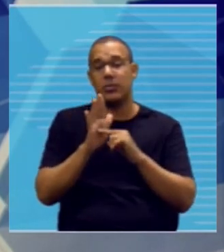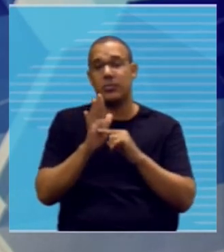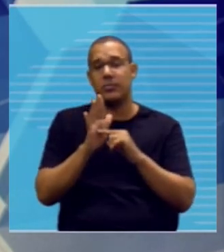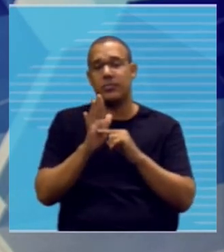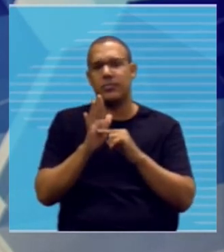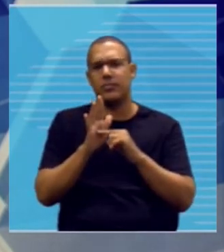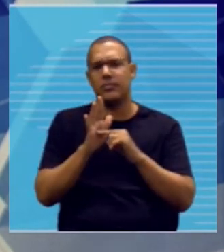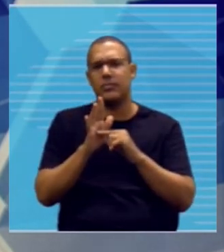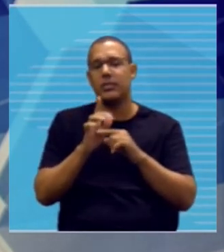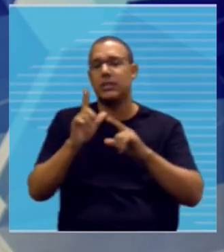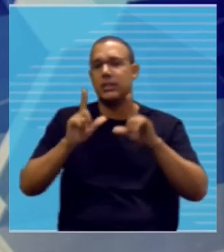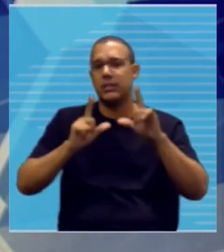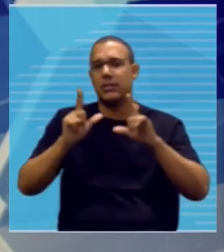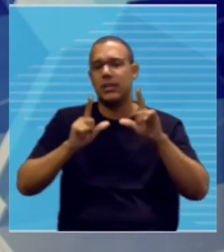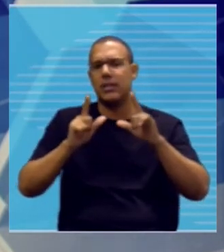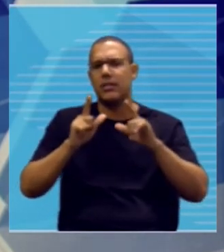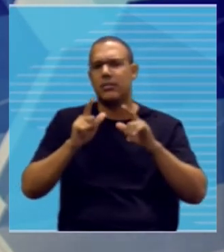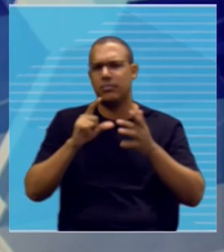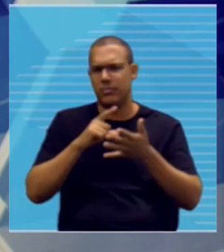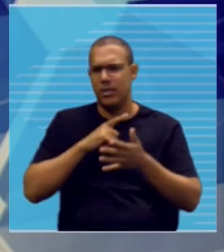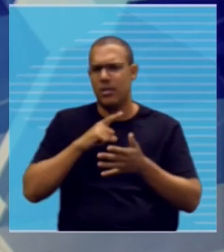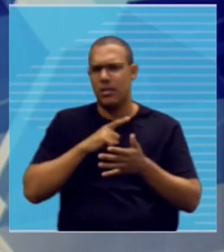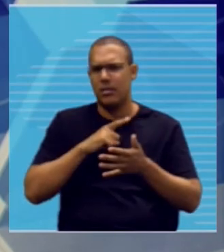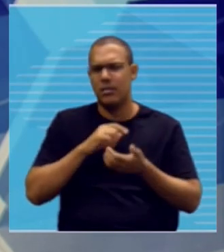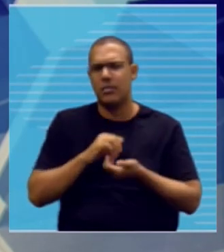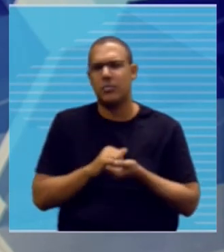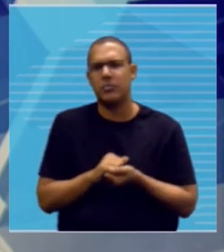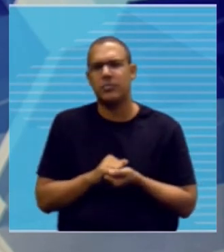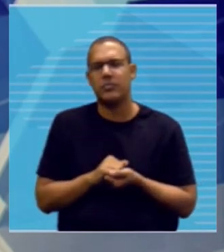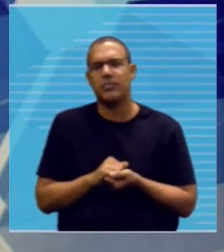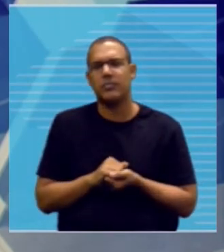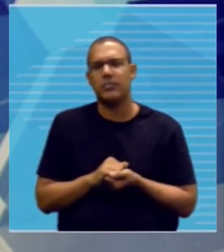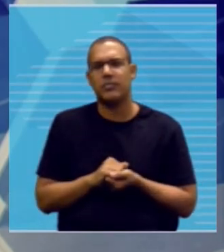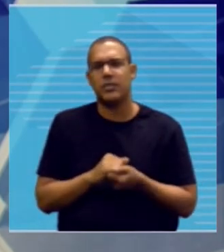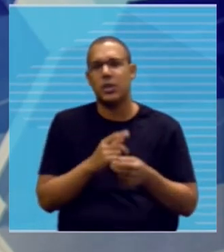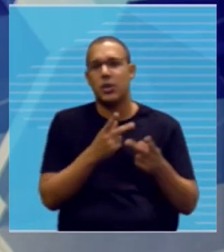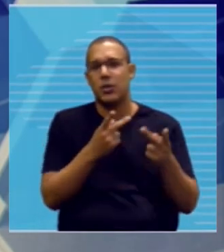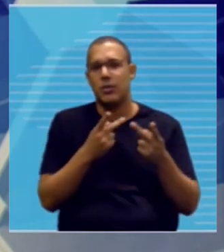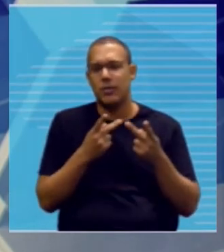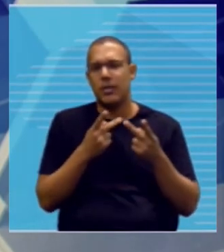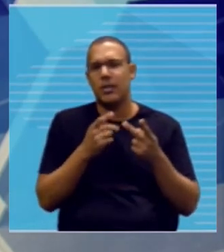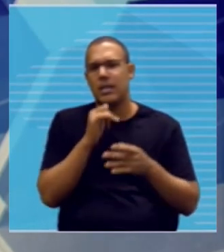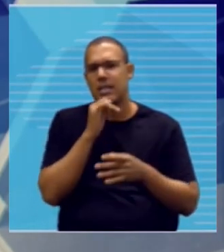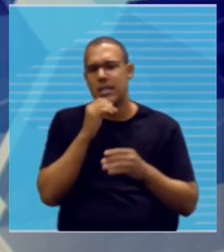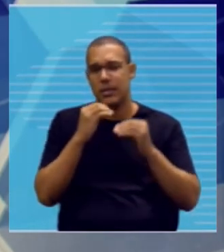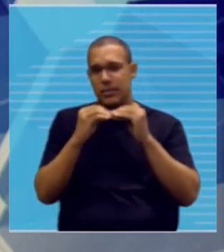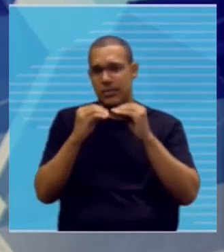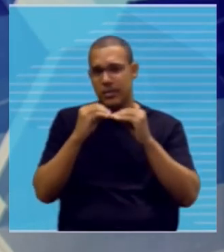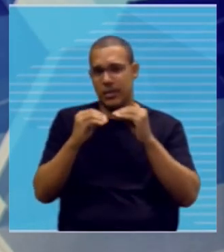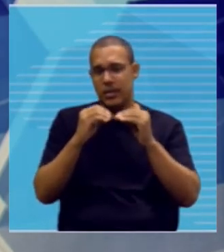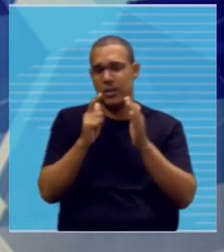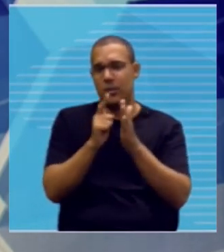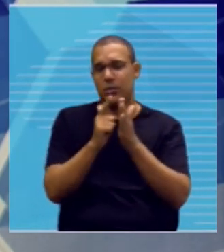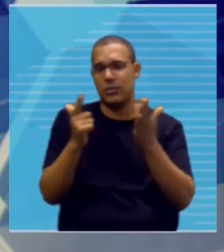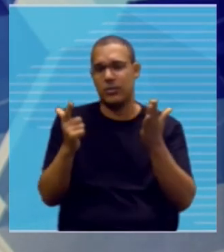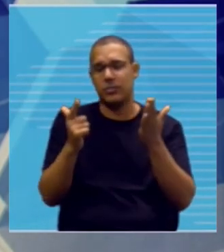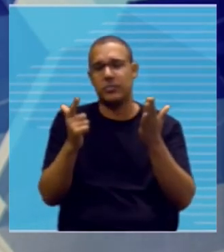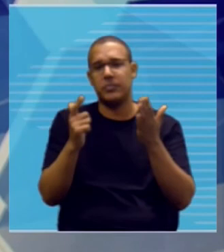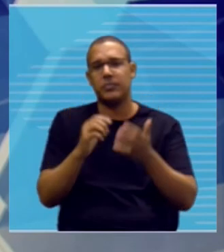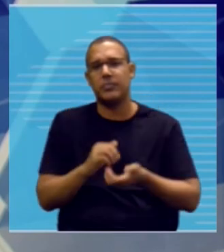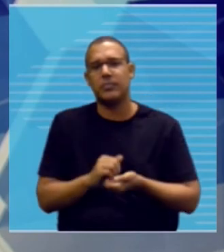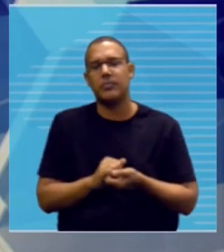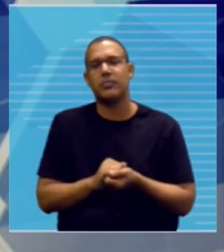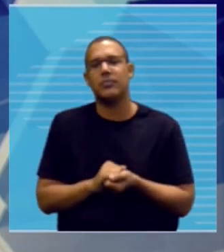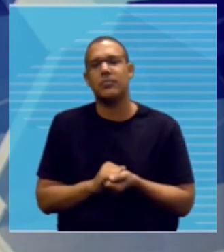de TV não é verdade gente programa de TV convido o pessoal da TV vai falar das novelas vai falar do jornais vai falar